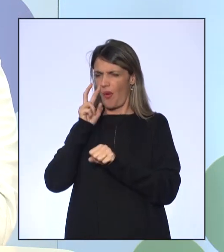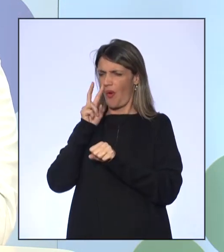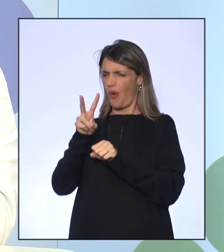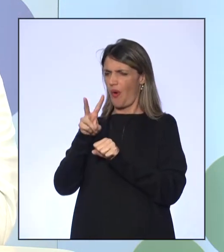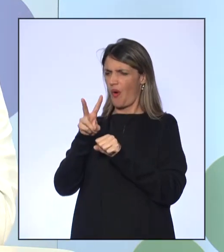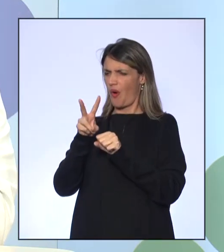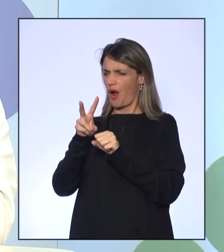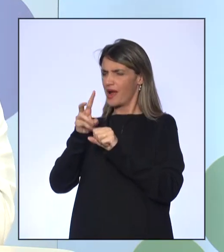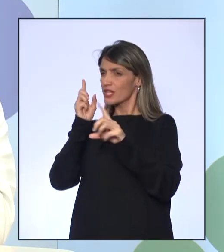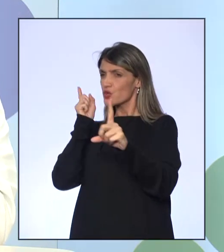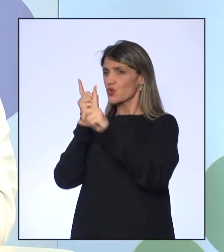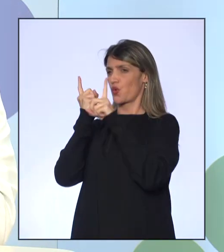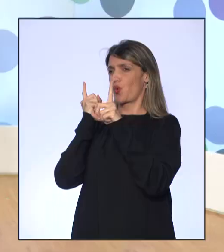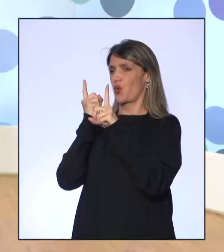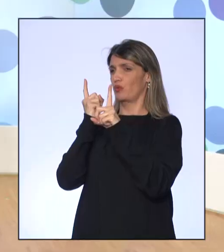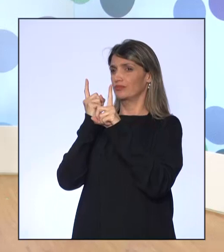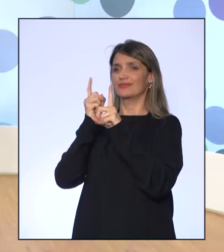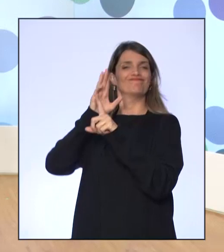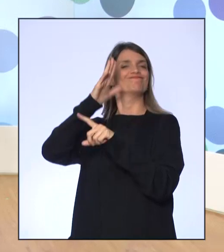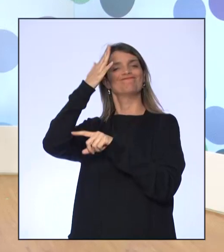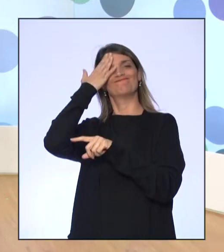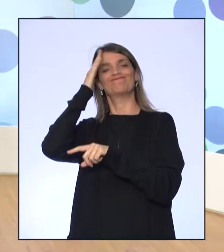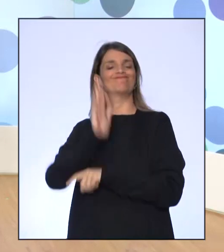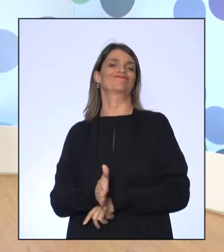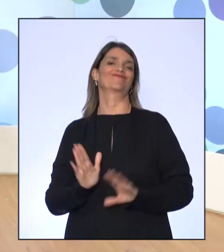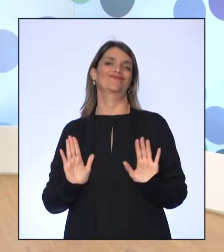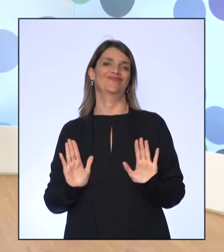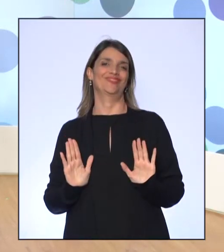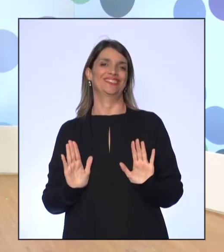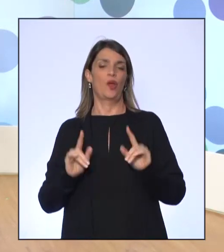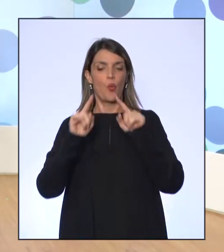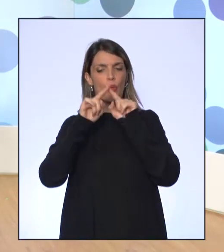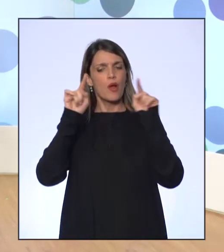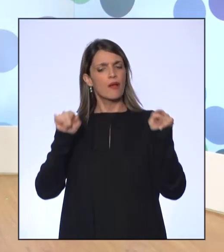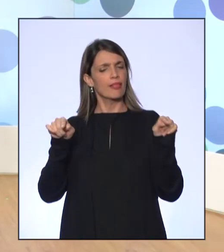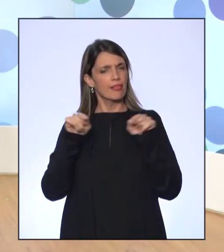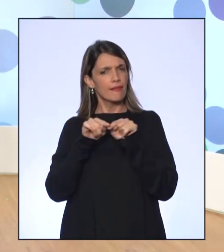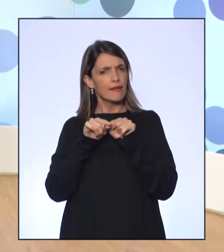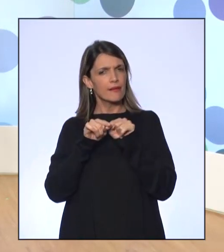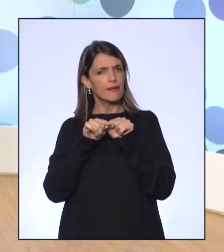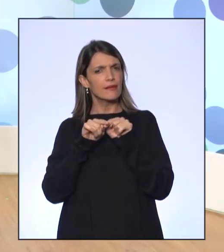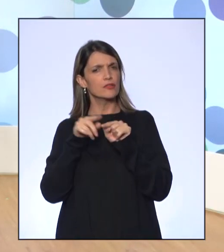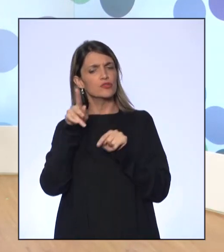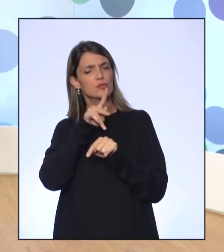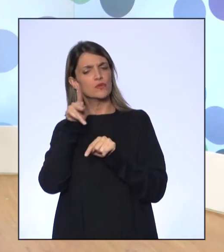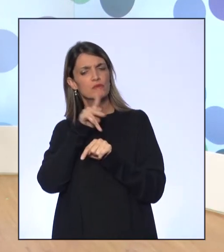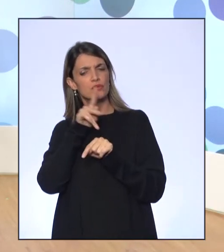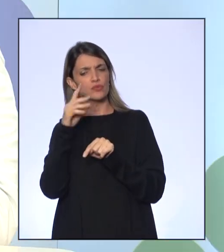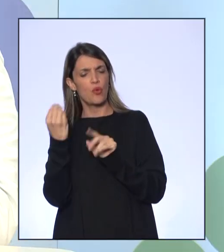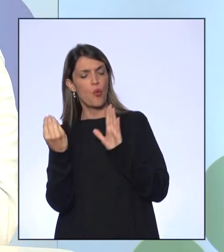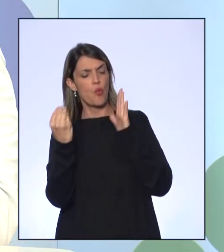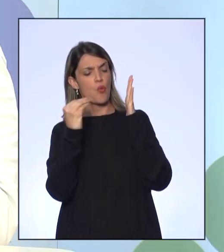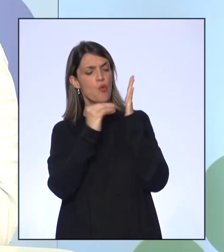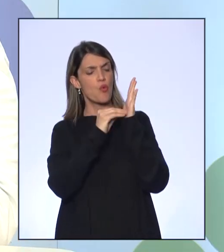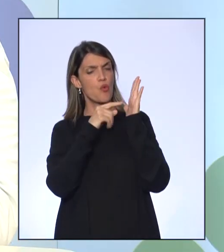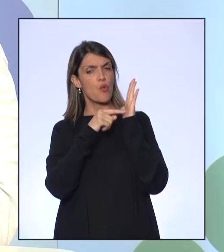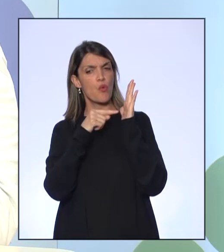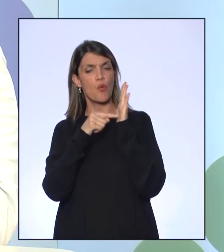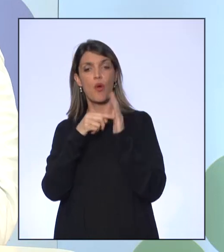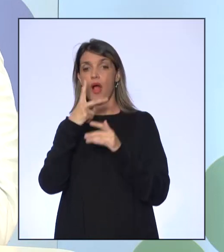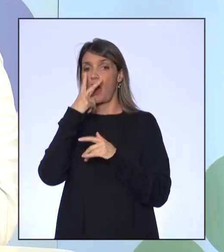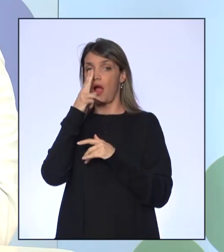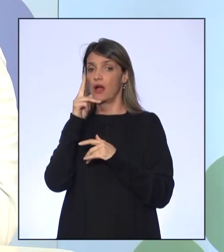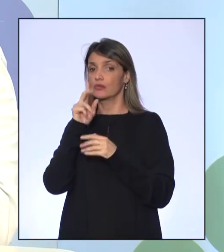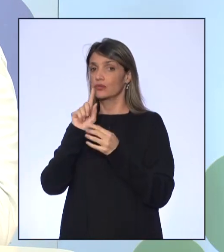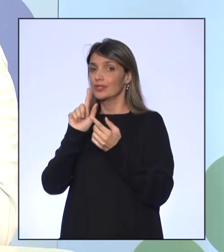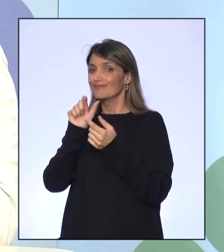já mata qual é o sinal né considerando os quadrantes que o professor colocou lá os quadrantes eu acho